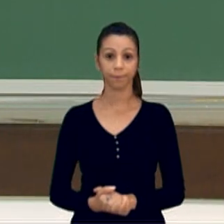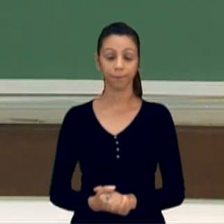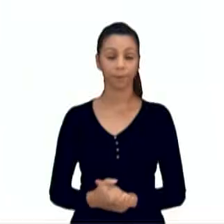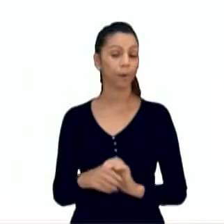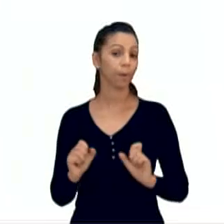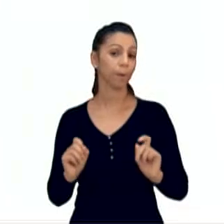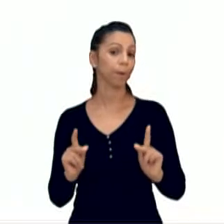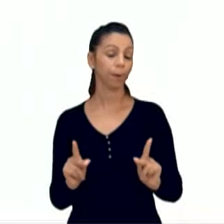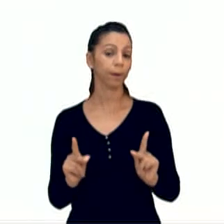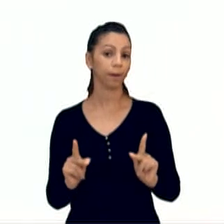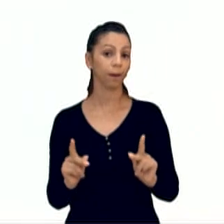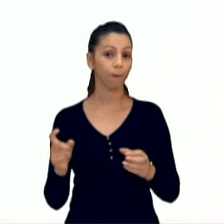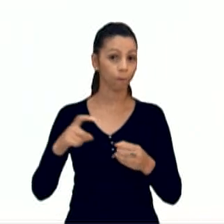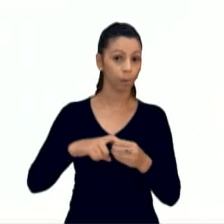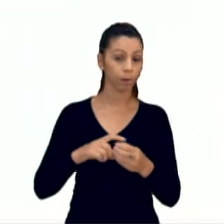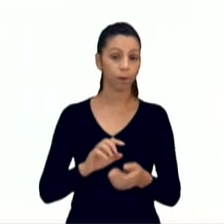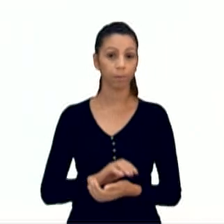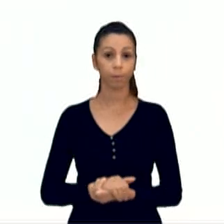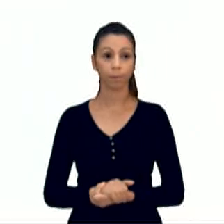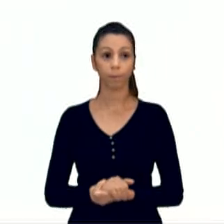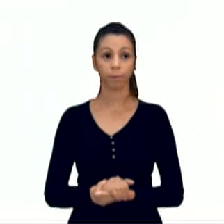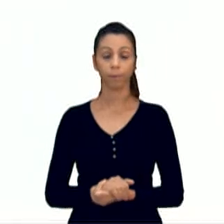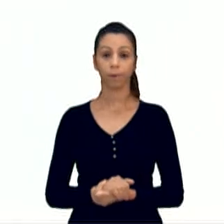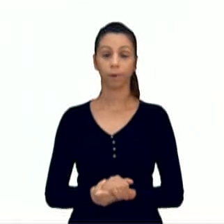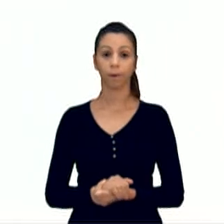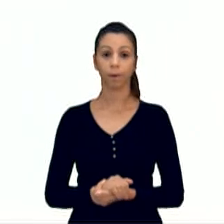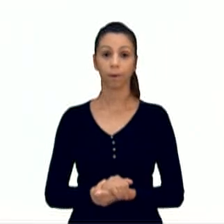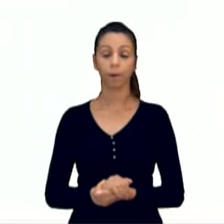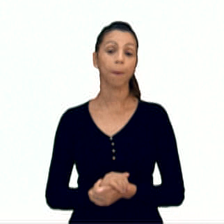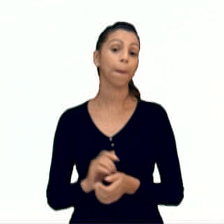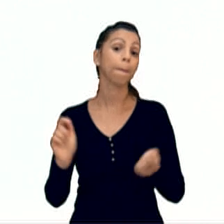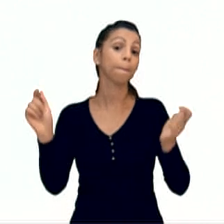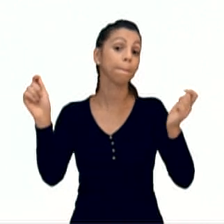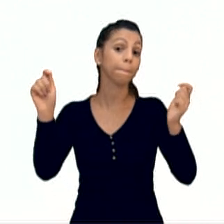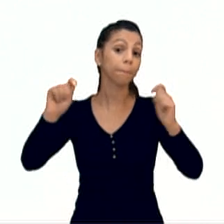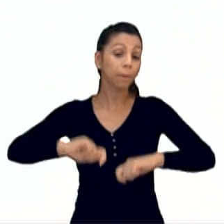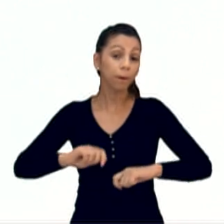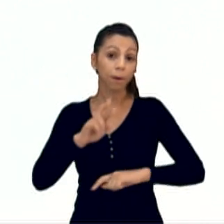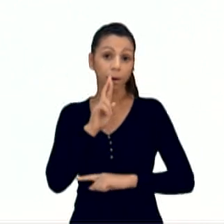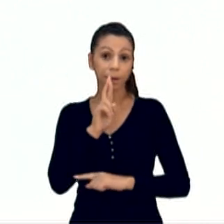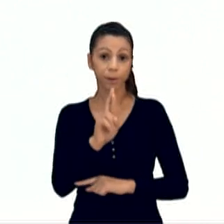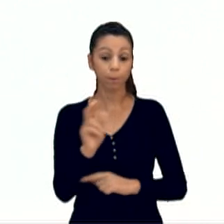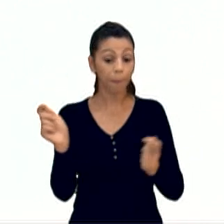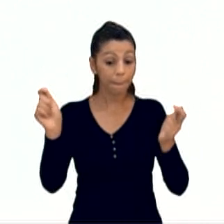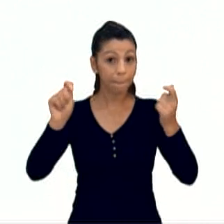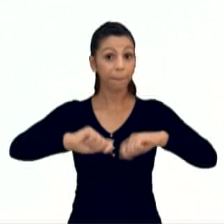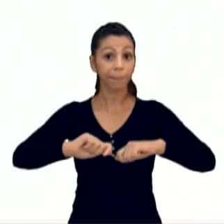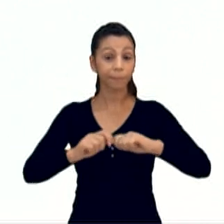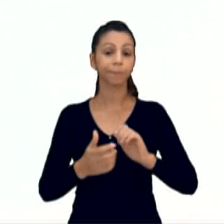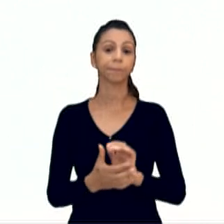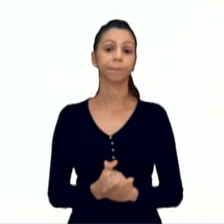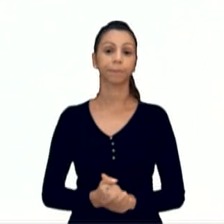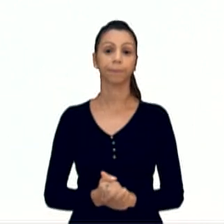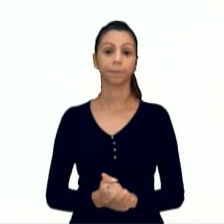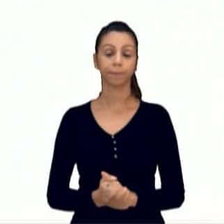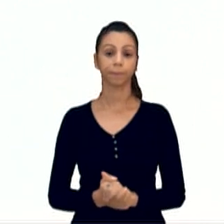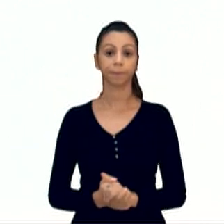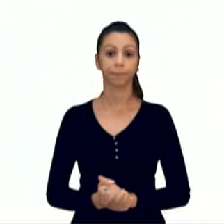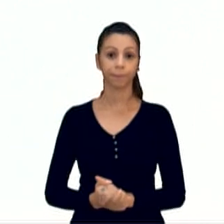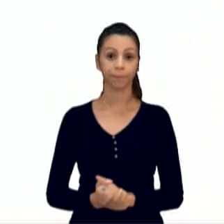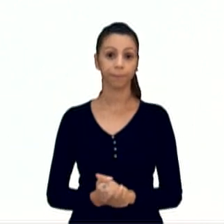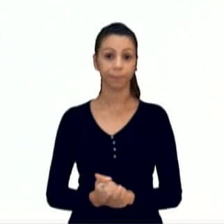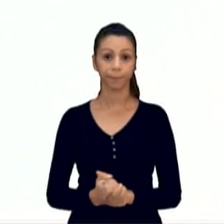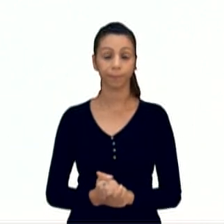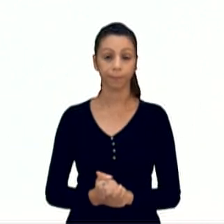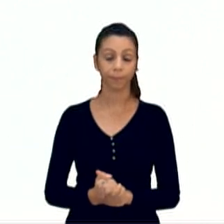Ok, the correct answer is possibility. Olha, é uma possibilidade, tá? May I have adamantium in my